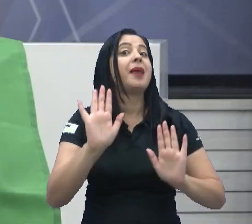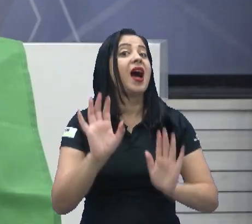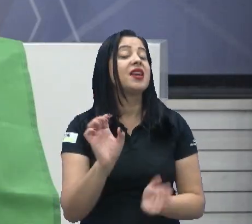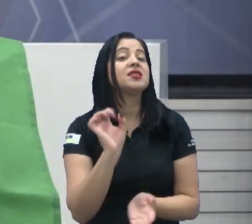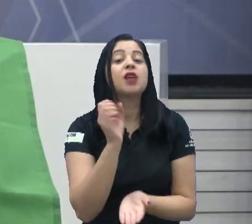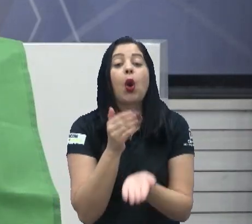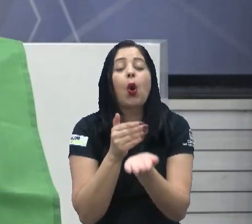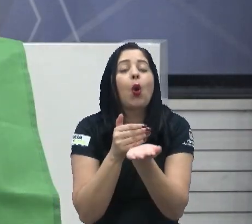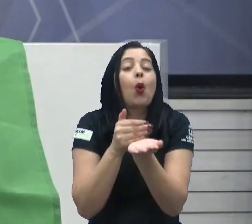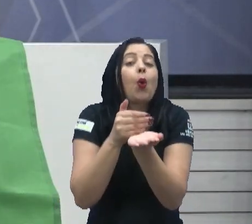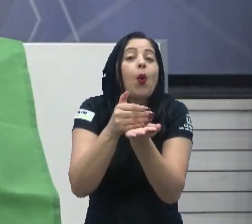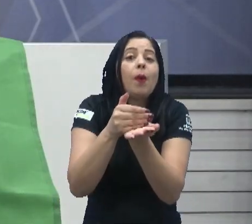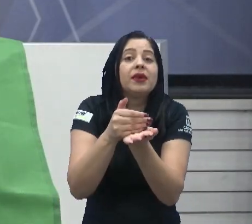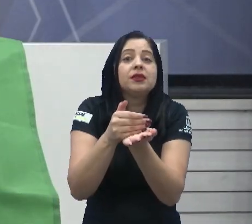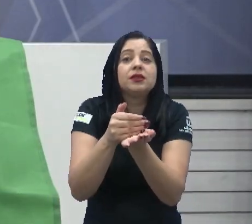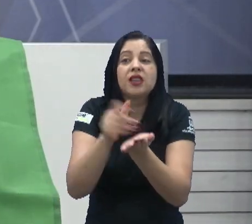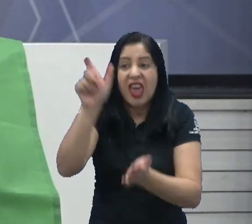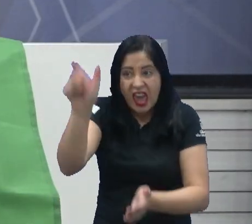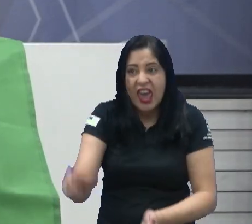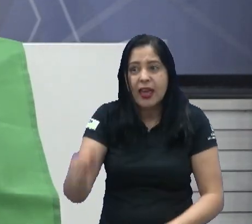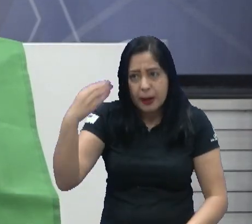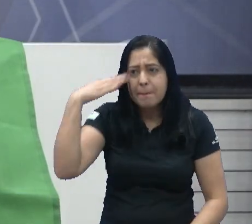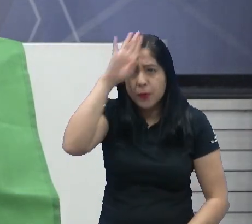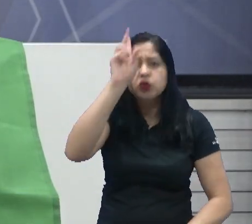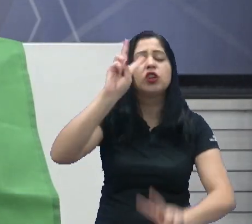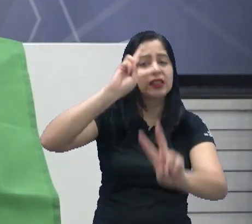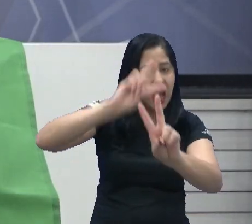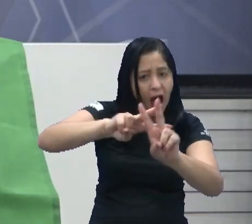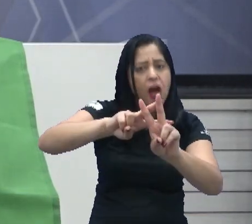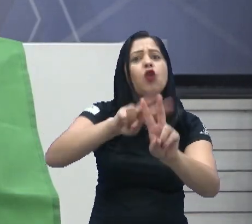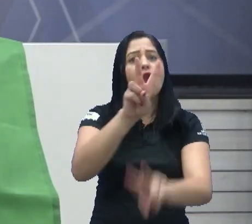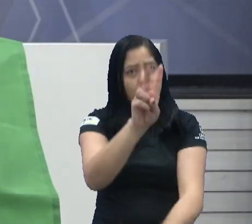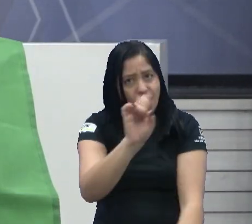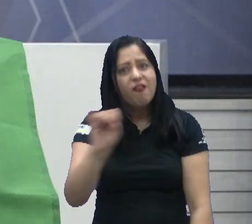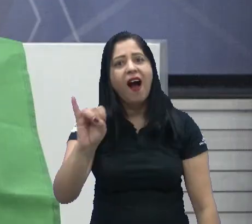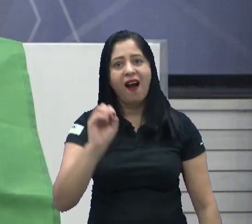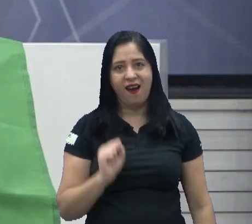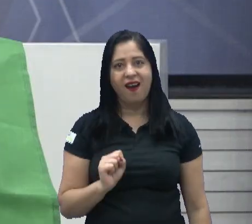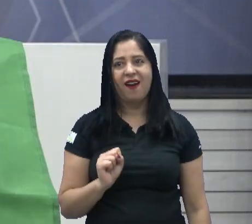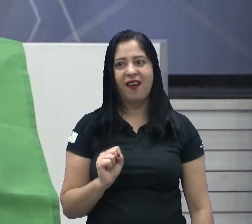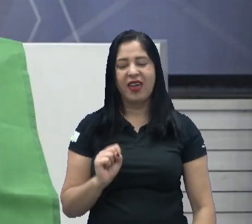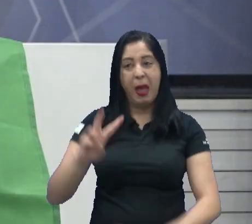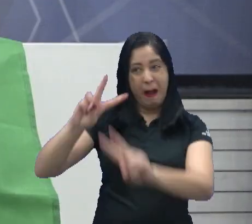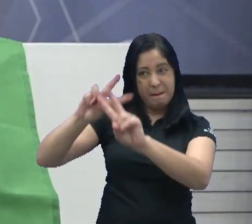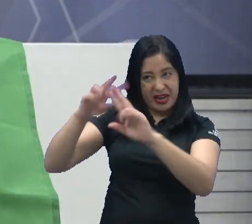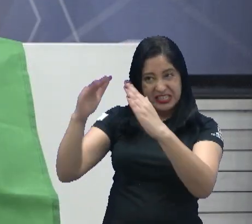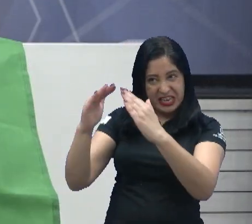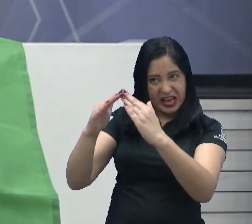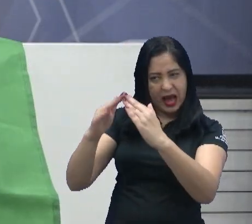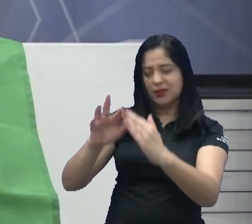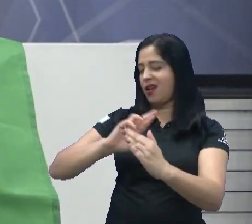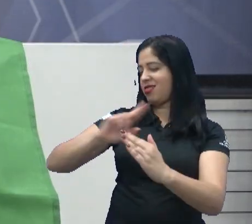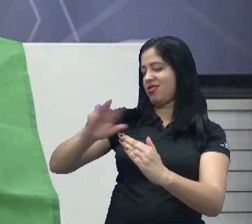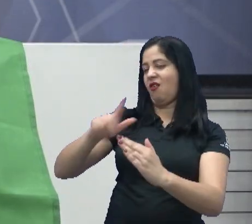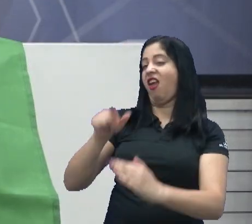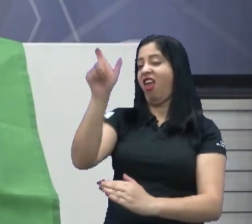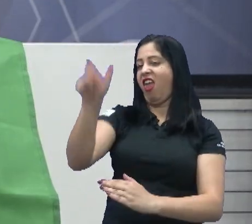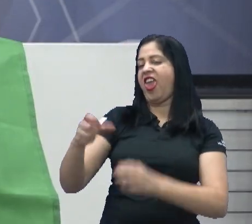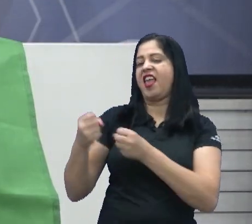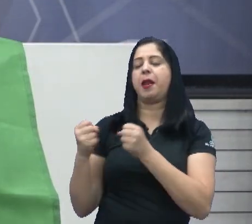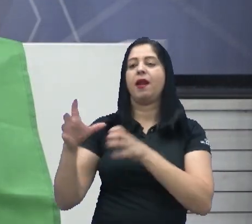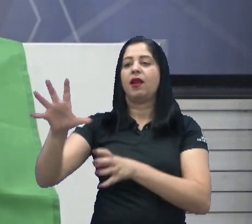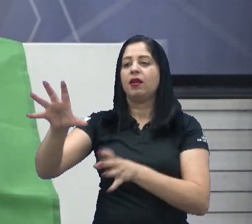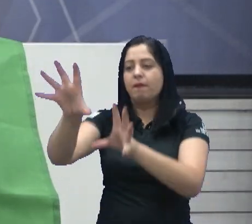começando. Bolsonaro vai ser preso, a gente ainda espera que não seja só domiciliar, ele ainda vai ser preso, e vai ser